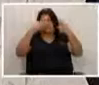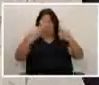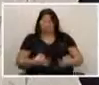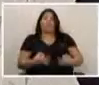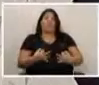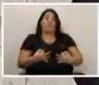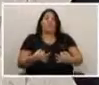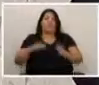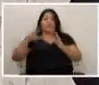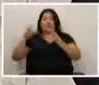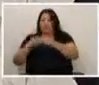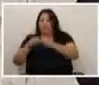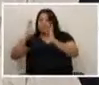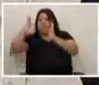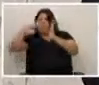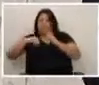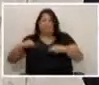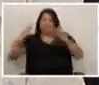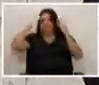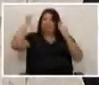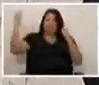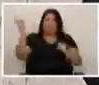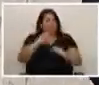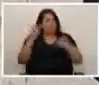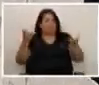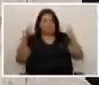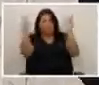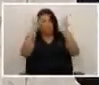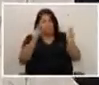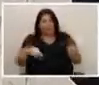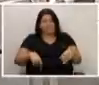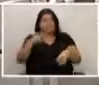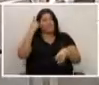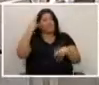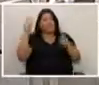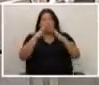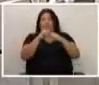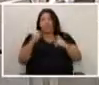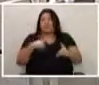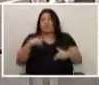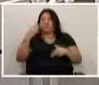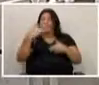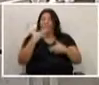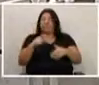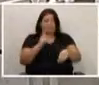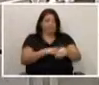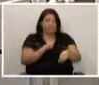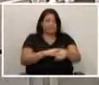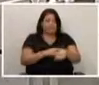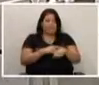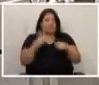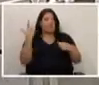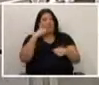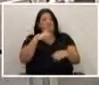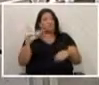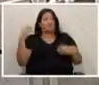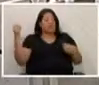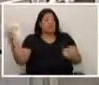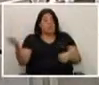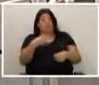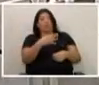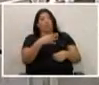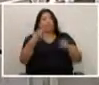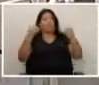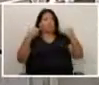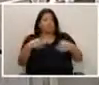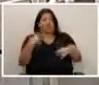E nós não queremos isso de maneira alguma, nós queremos paz para São Paulo. Então foi por isso, senhor presidente, que eu pedi esse tempo, para que trouxesse essa notícia de quem esteve no local,